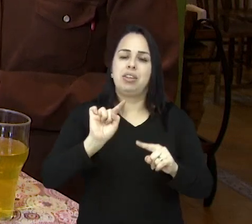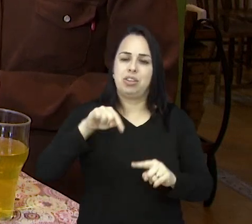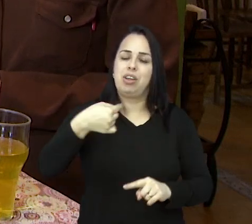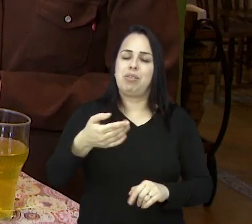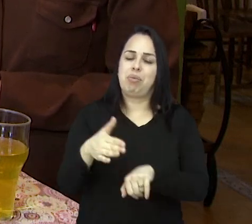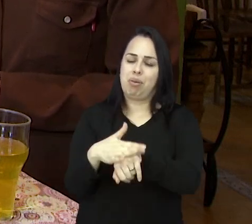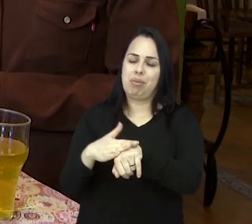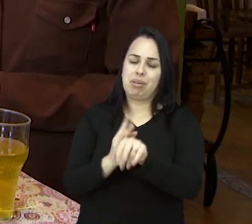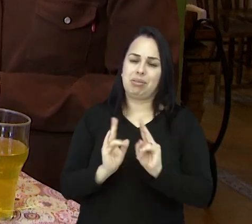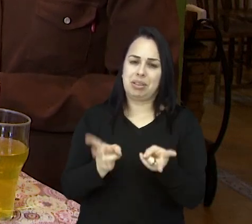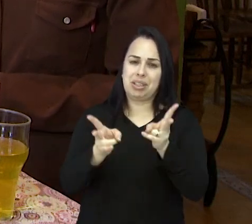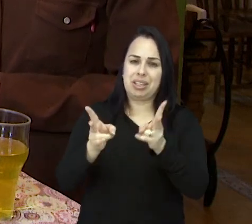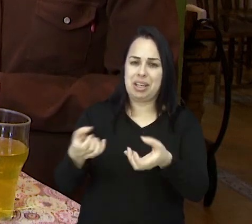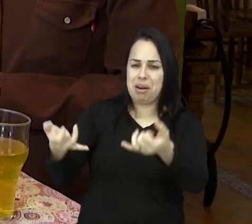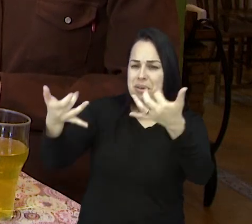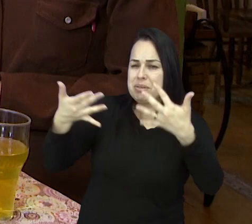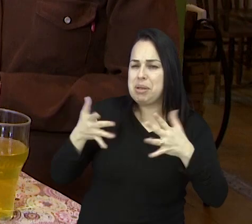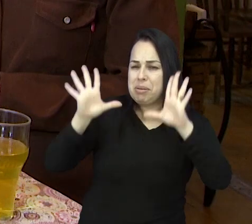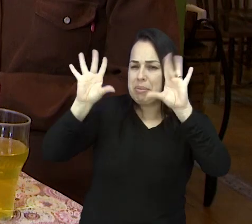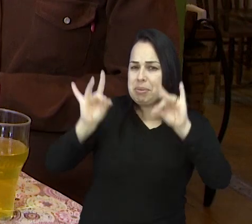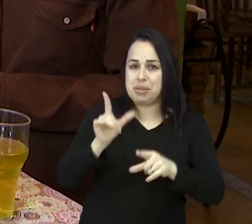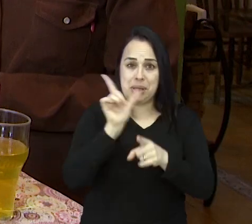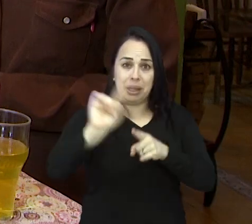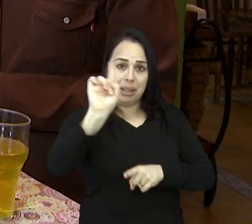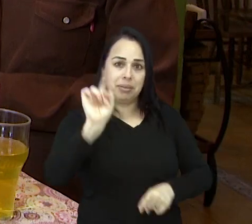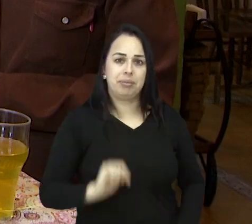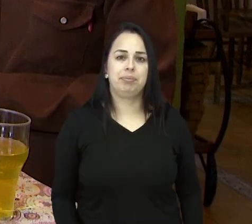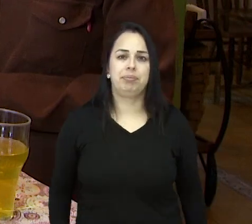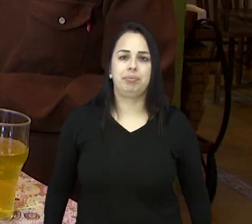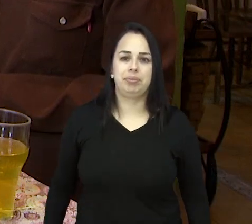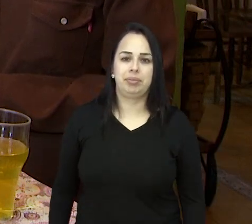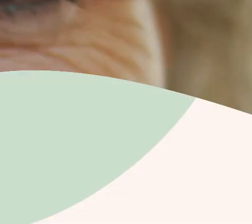gente vai continuar a conversa porque a Raquel tem bastante coisa para contar, não sai daí.